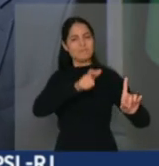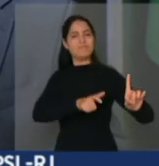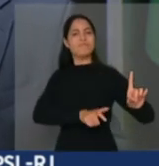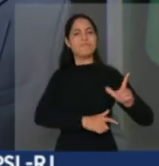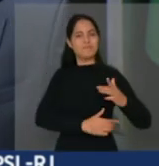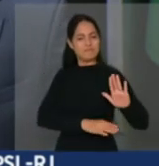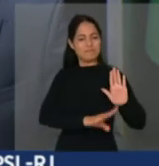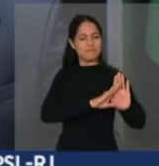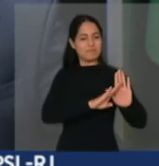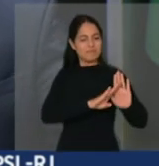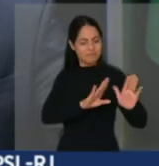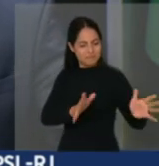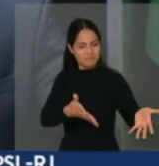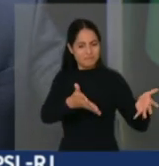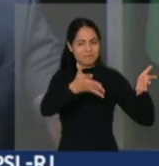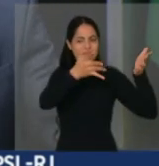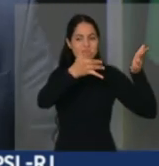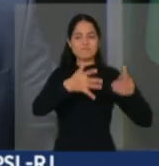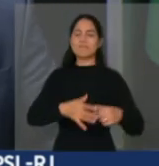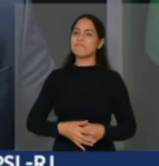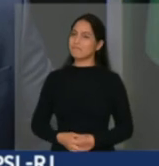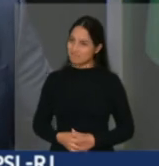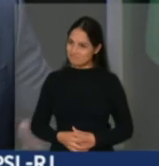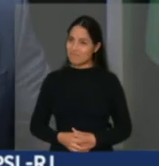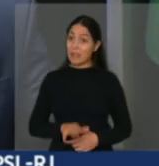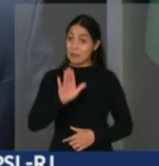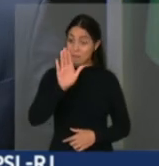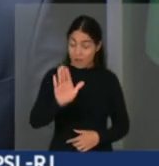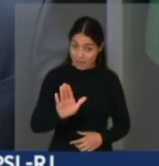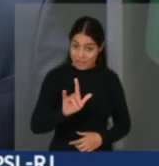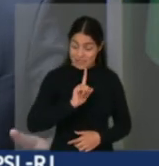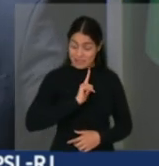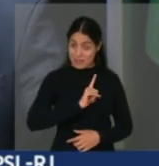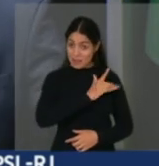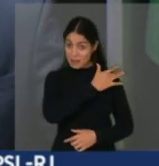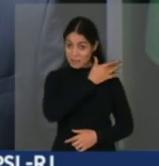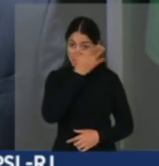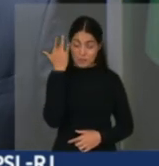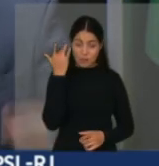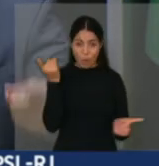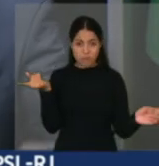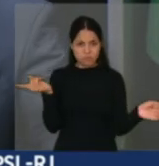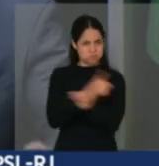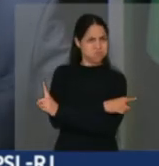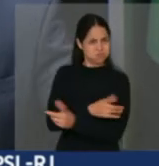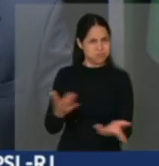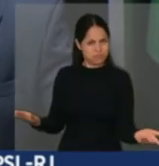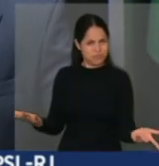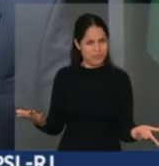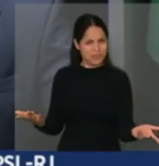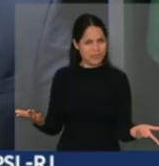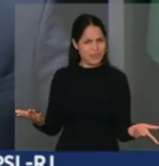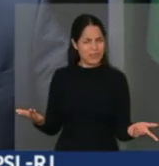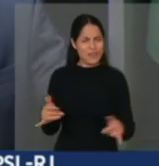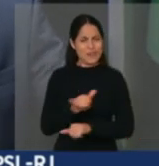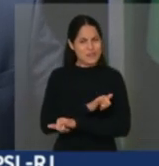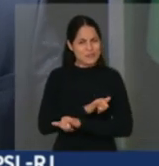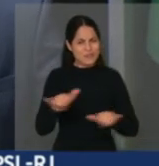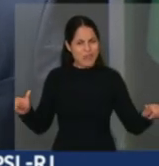nossos militares mas utilizaram de forma equivocada desenformando